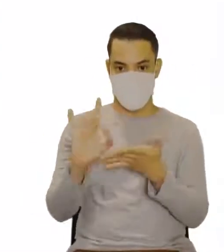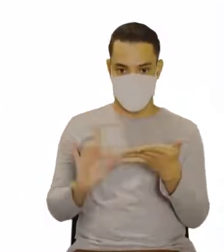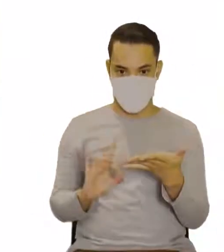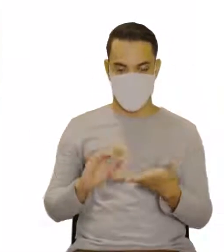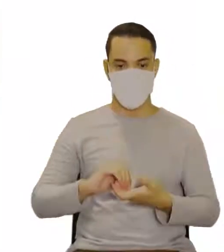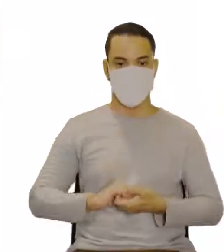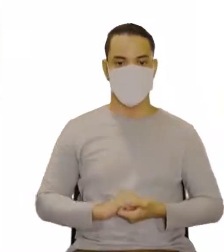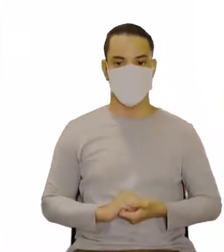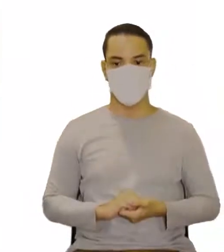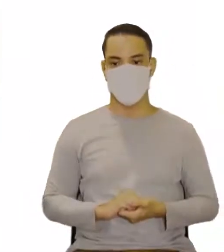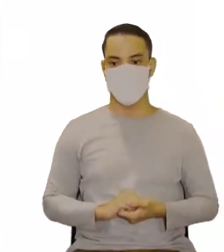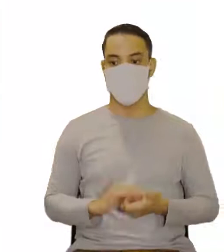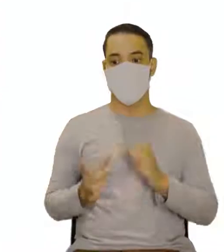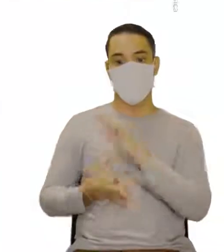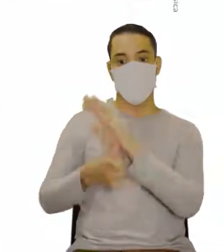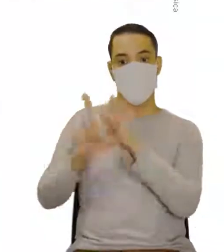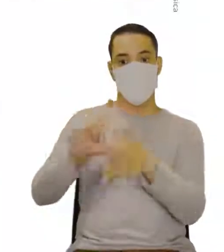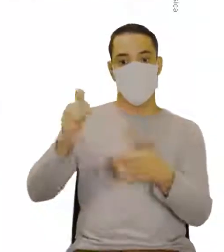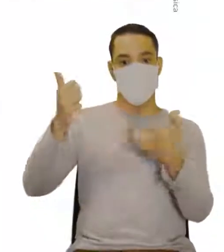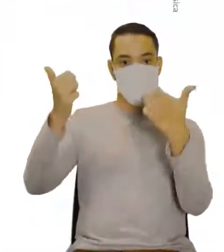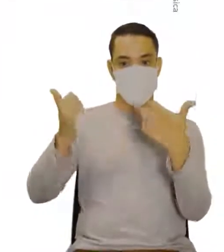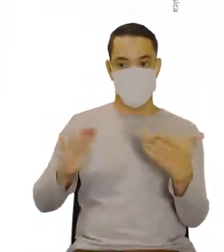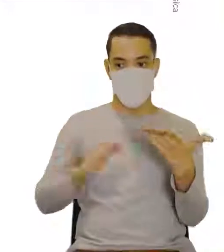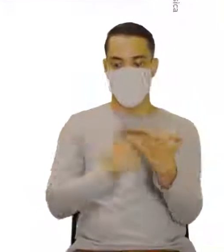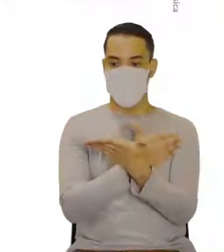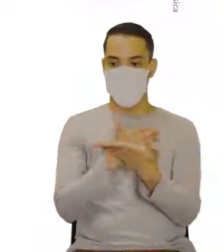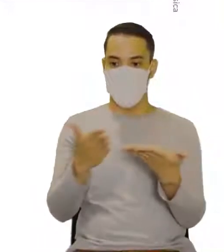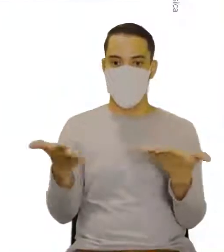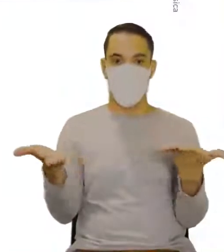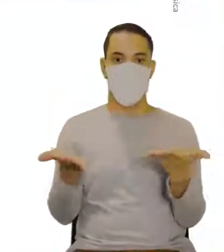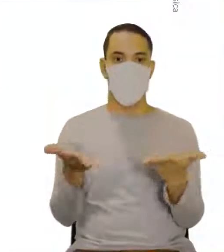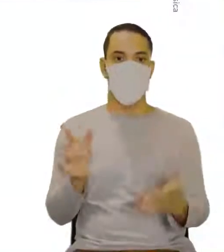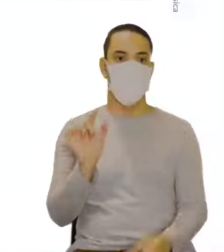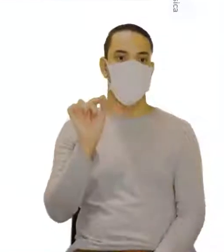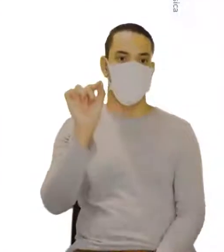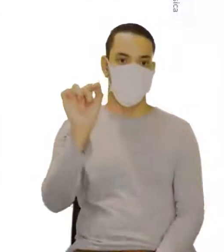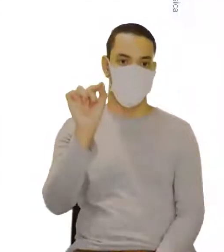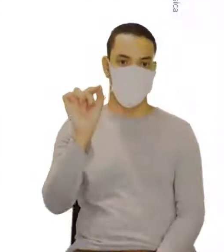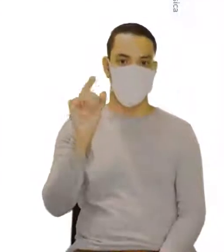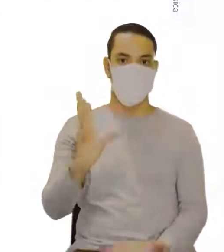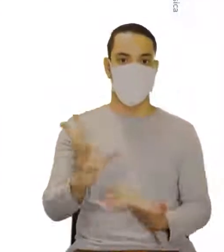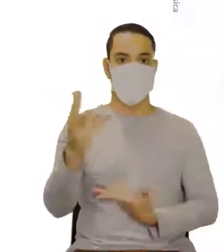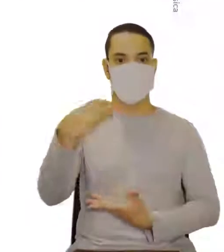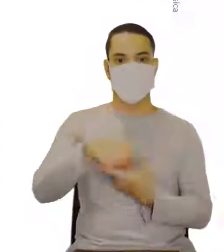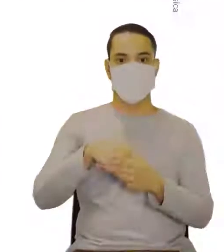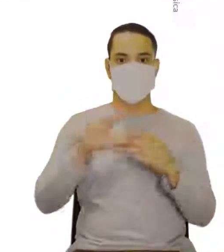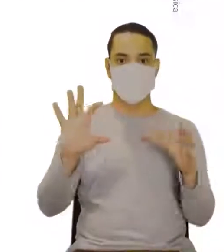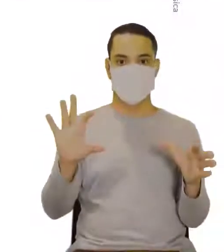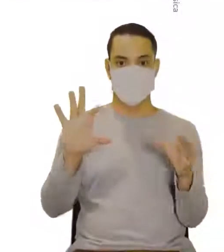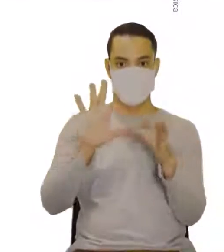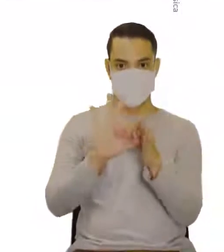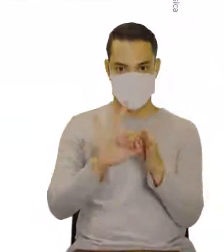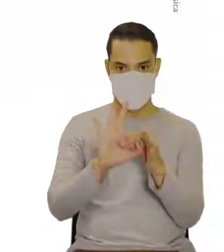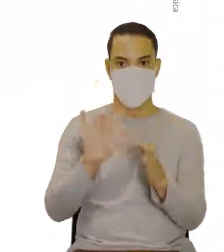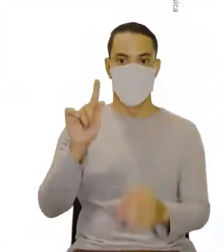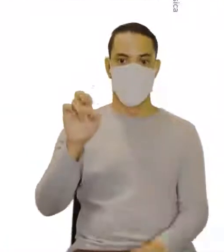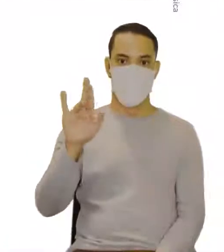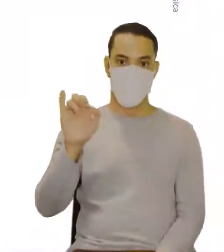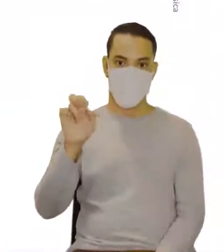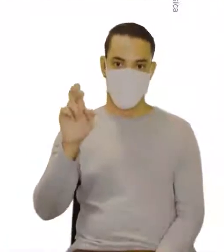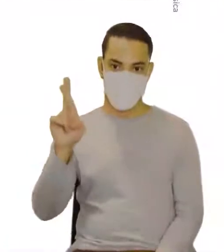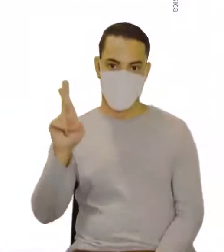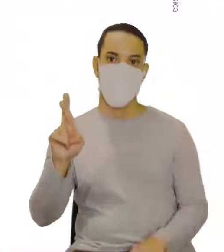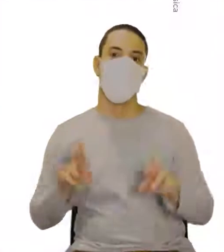bom? E como eu falei, nós vamos começar hoje por associação de gerador e receptor.